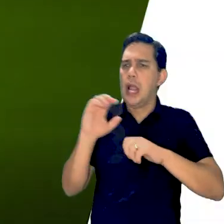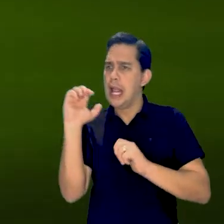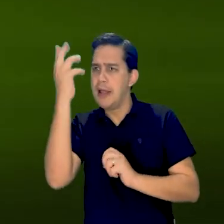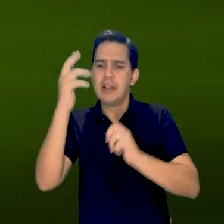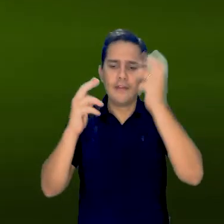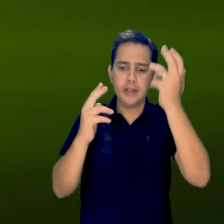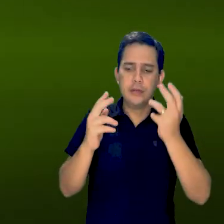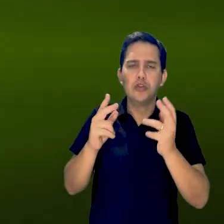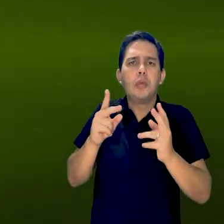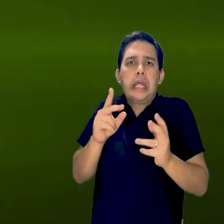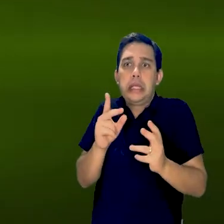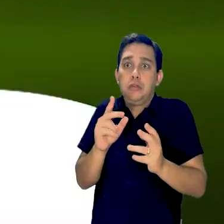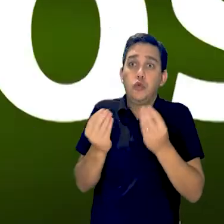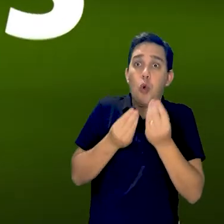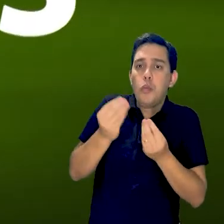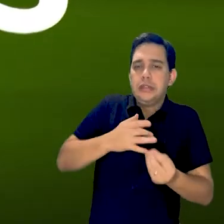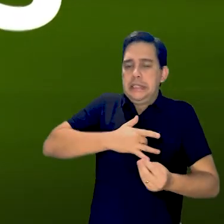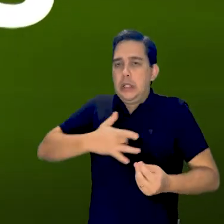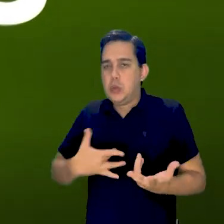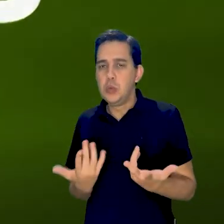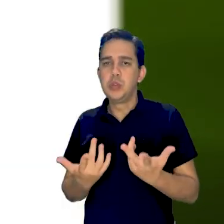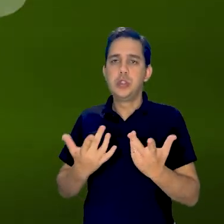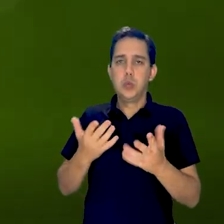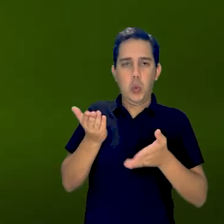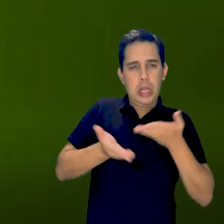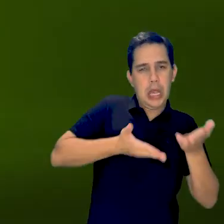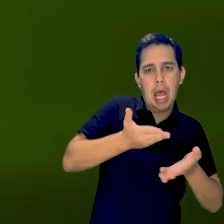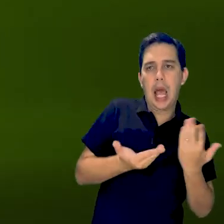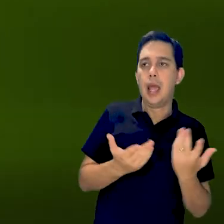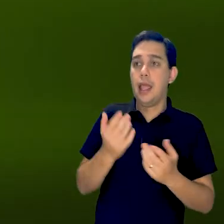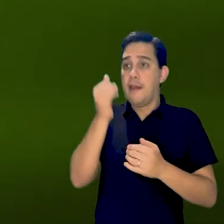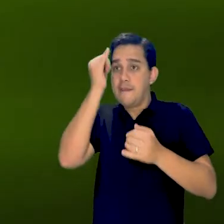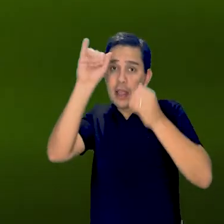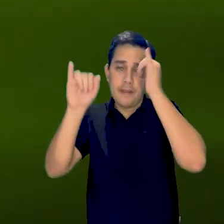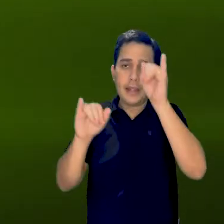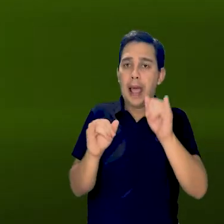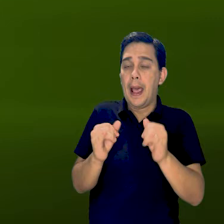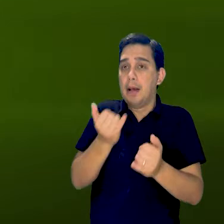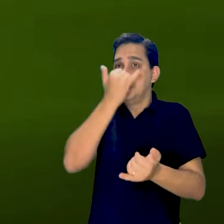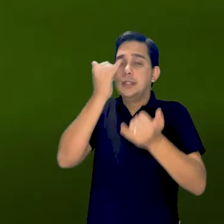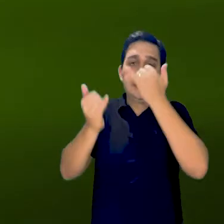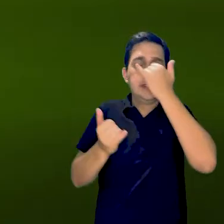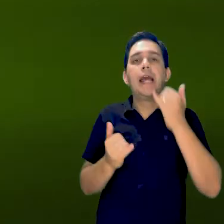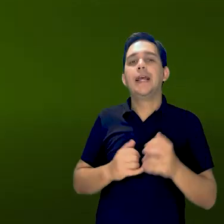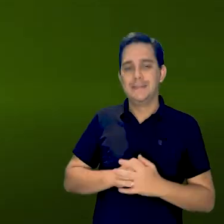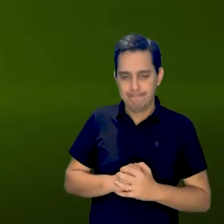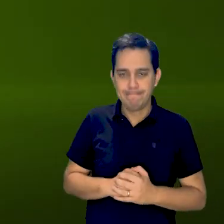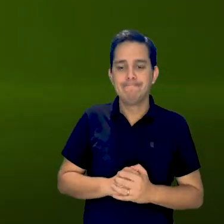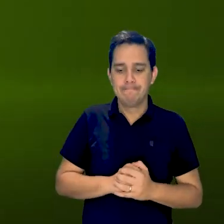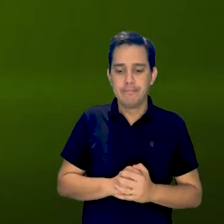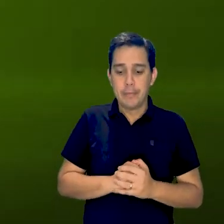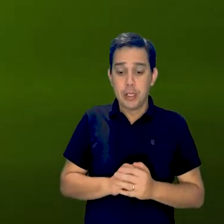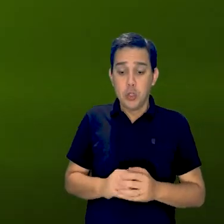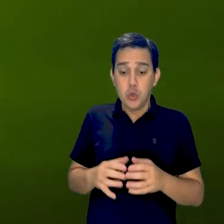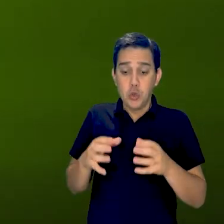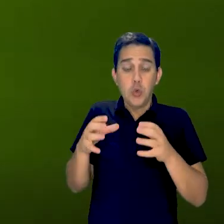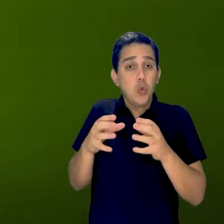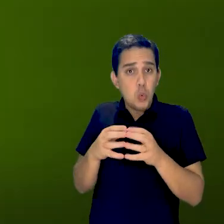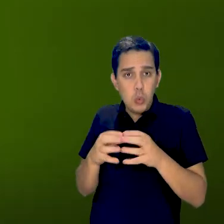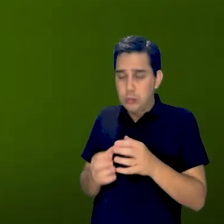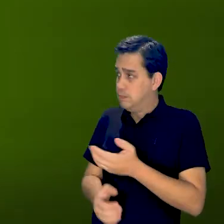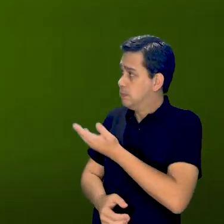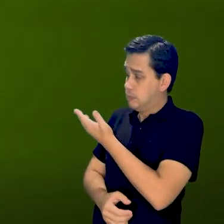saúde, segurança e prevenção de riscos. De acordo com dados do Observatório de Segurança e Saúde no